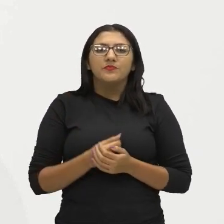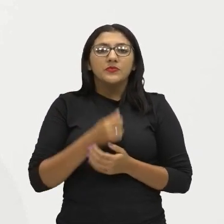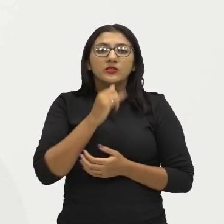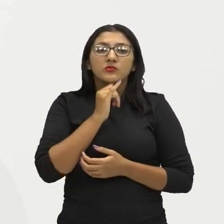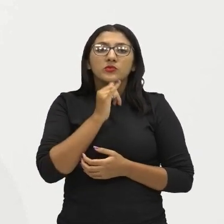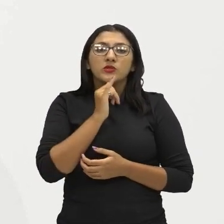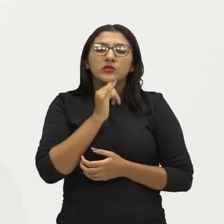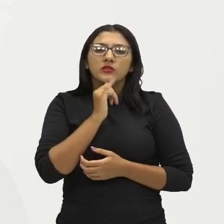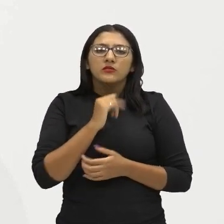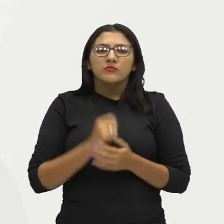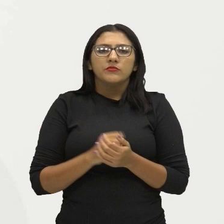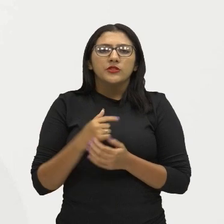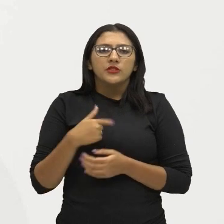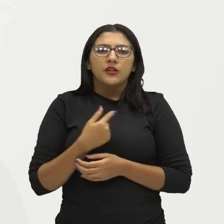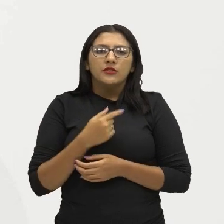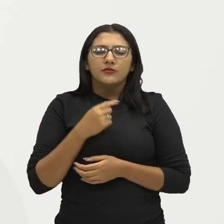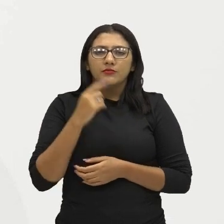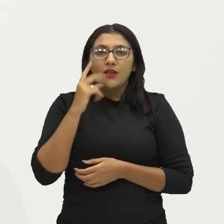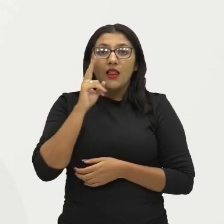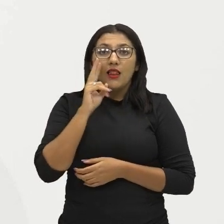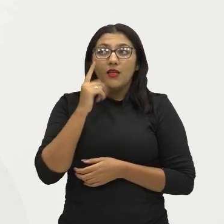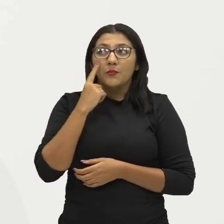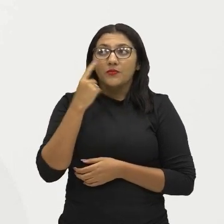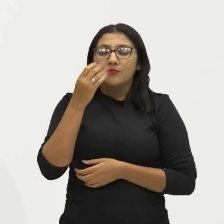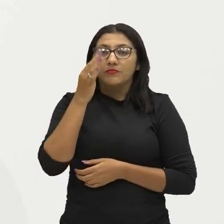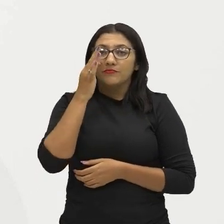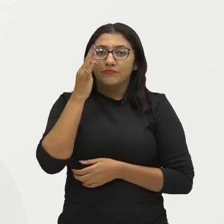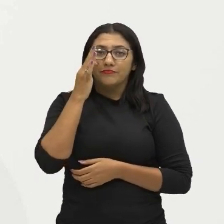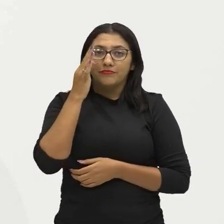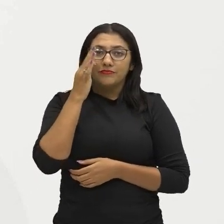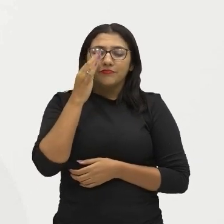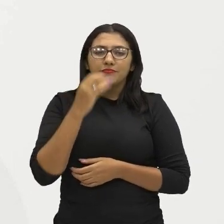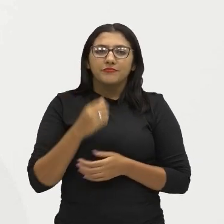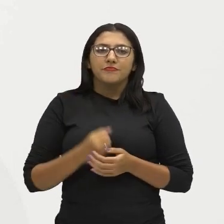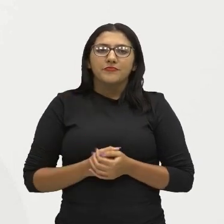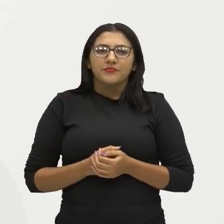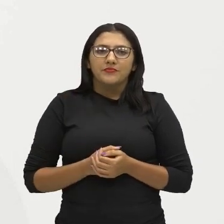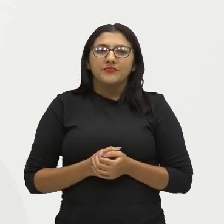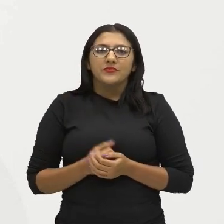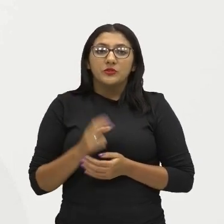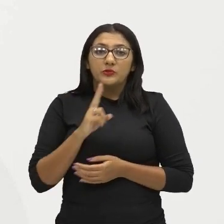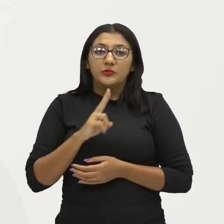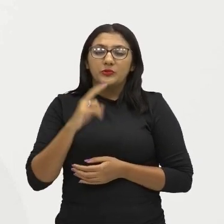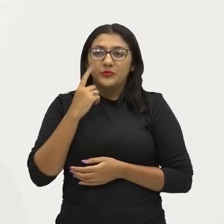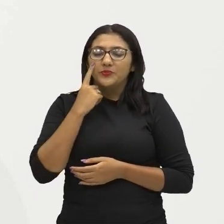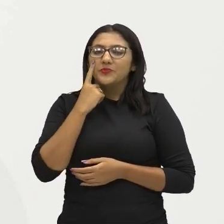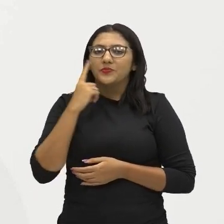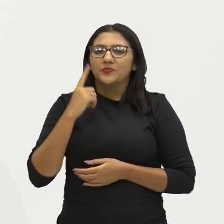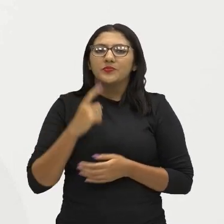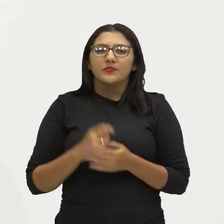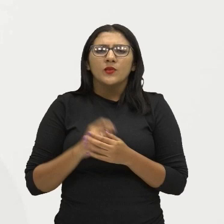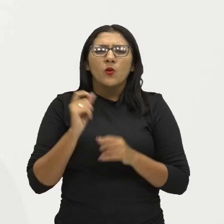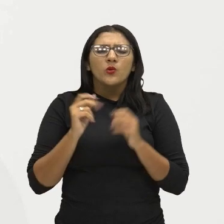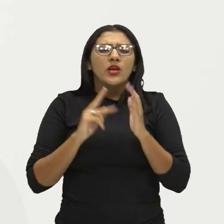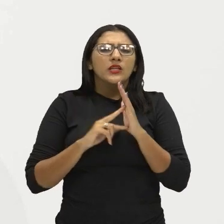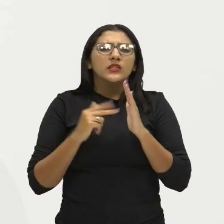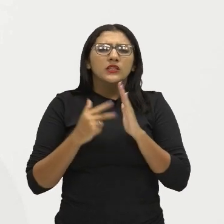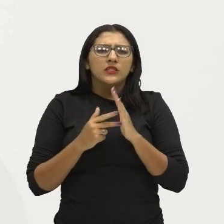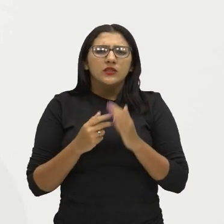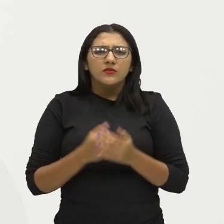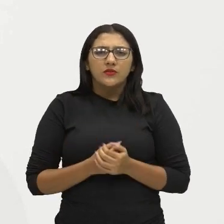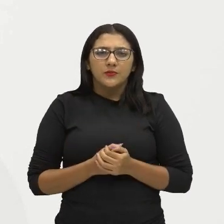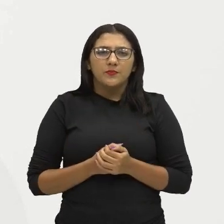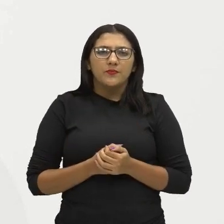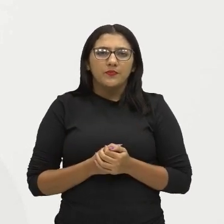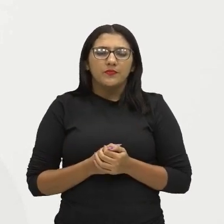linguagem usual. Olha o olhinho aqui, ó, dessa linguagem usual. O que que diz a linguagem usual? A